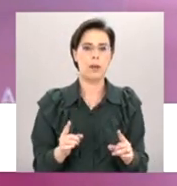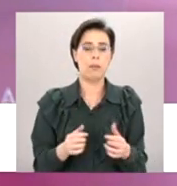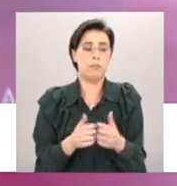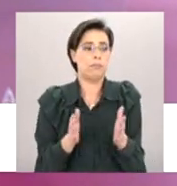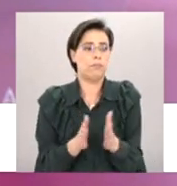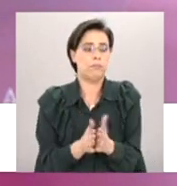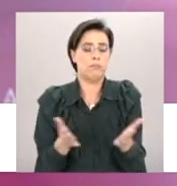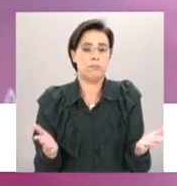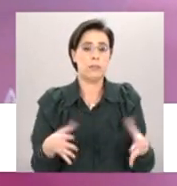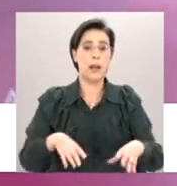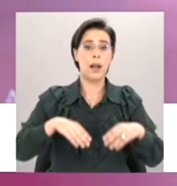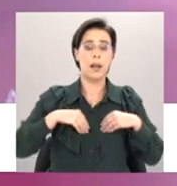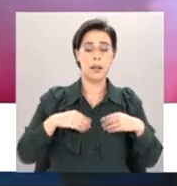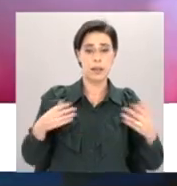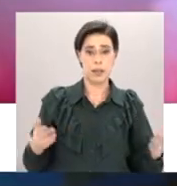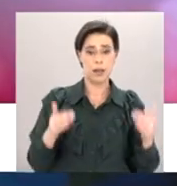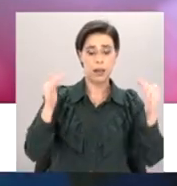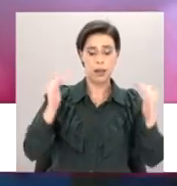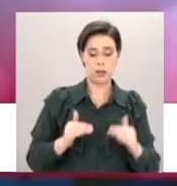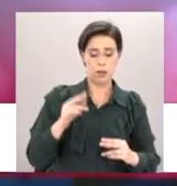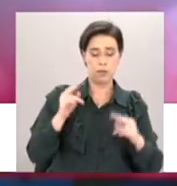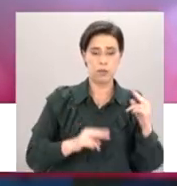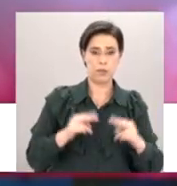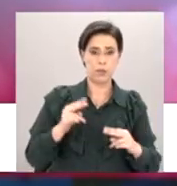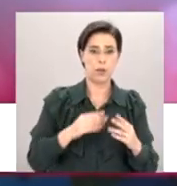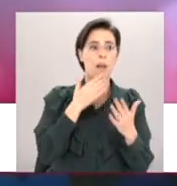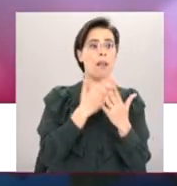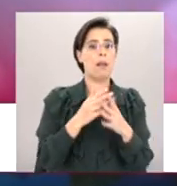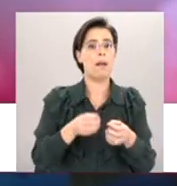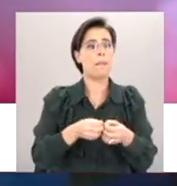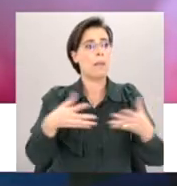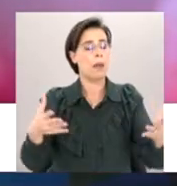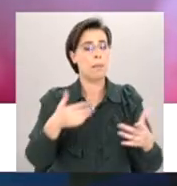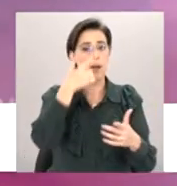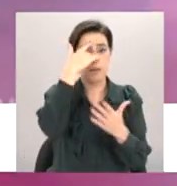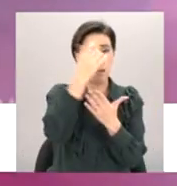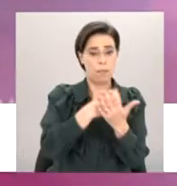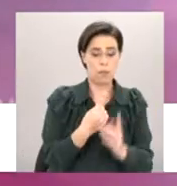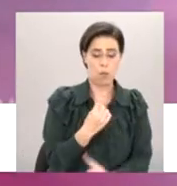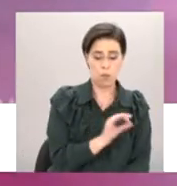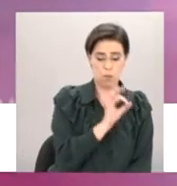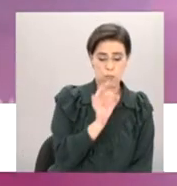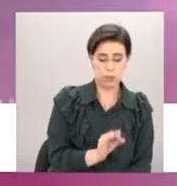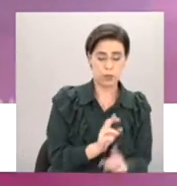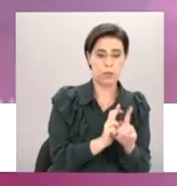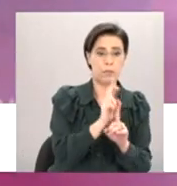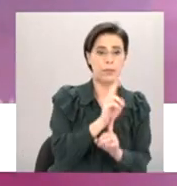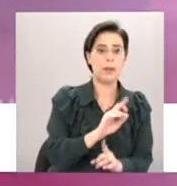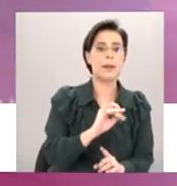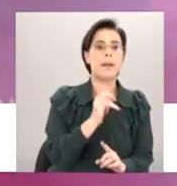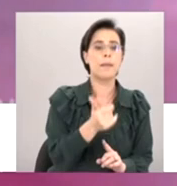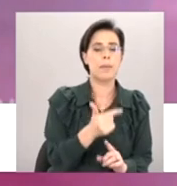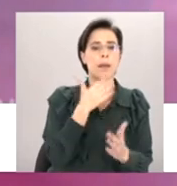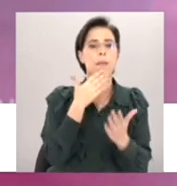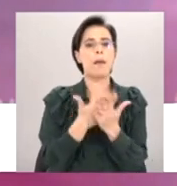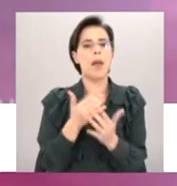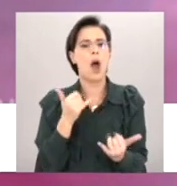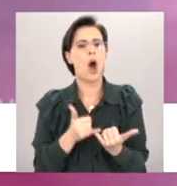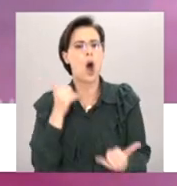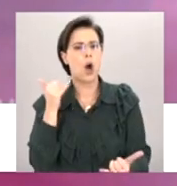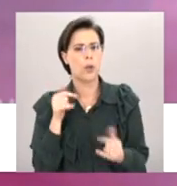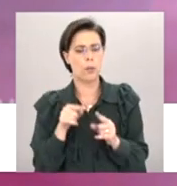todos aceitam a opção fiscal pelos crescimento e as suas podem não tem noção mas um por cento de aumento no PIB reproduzo